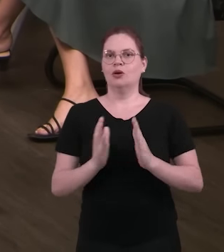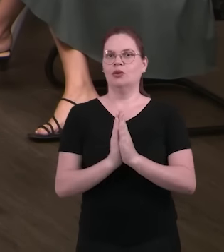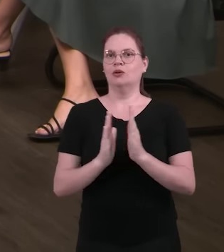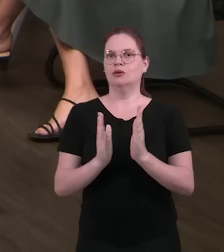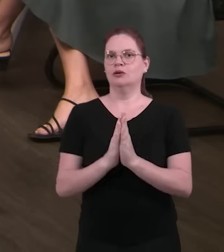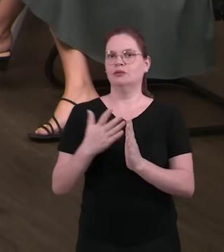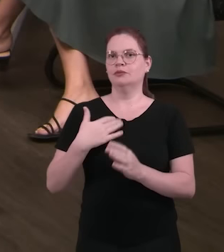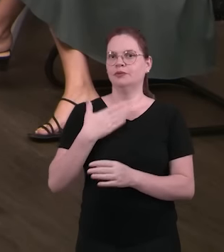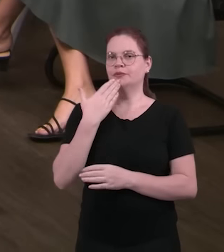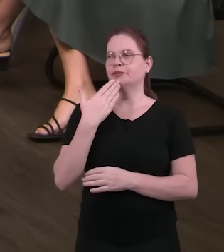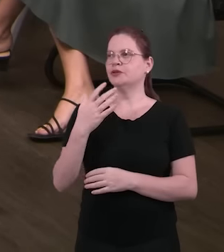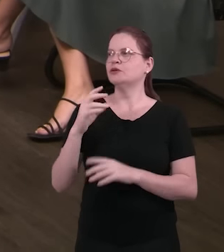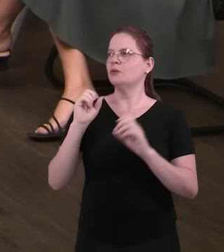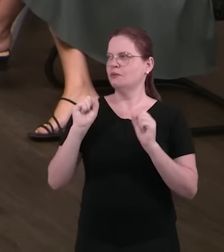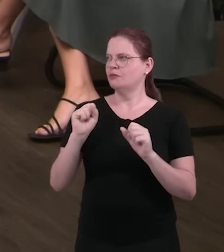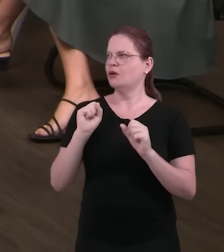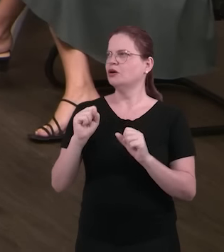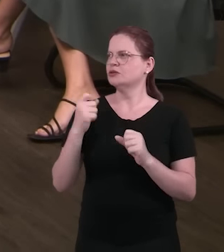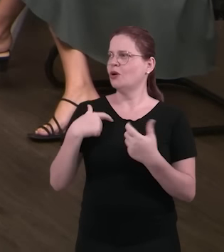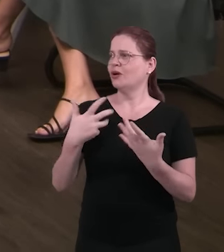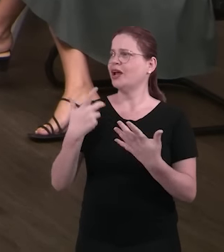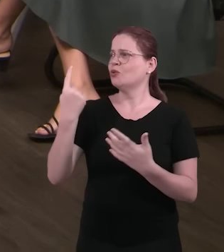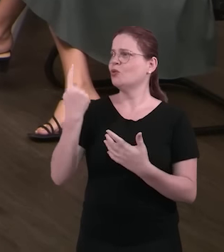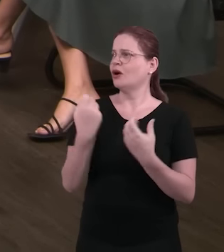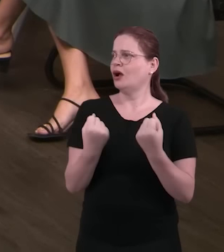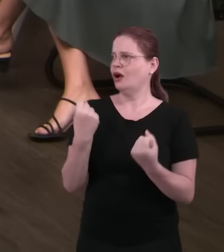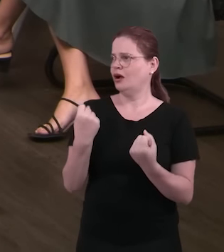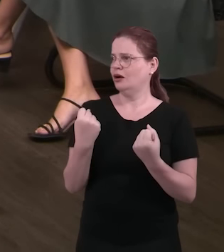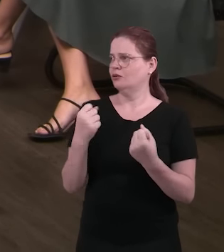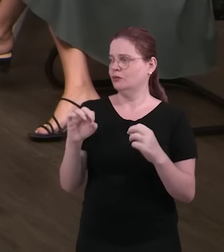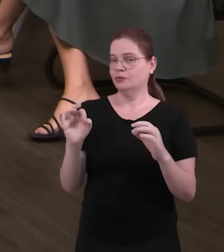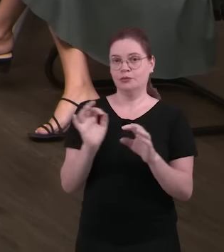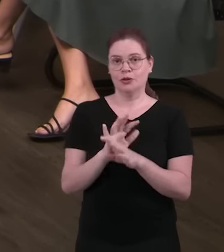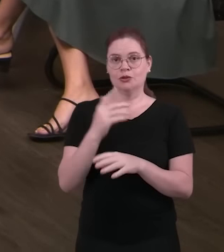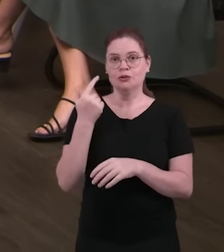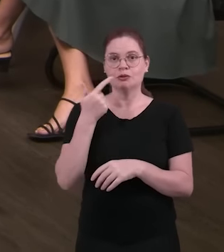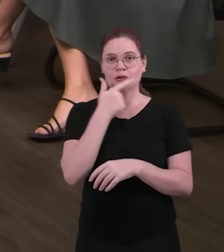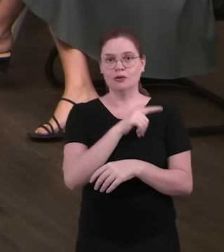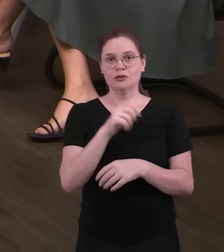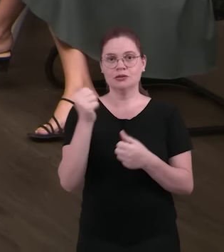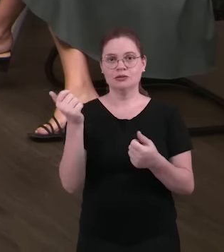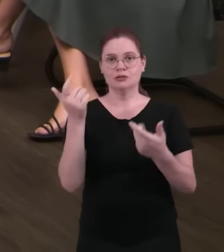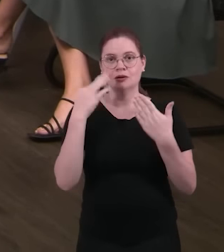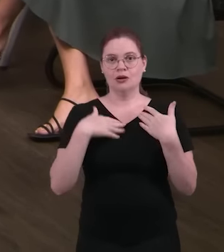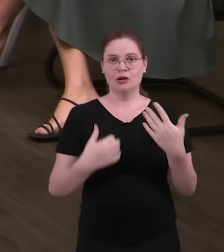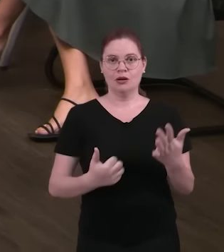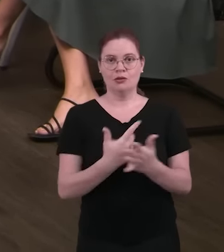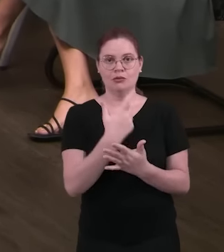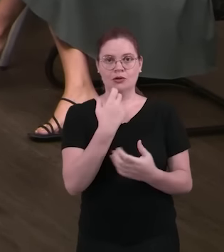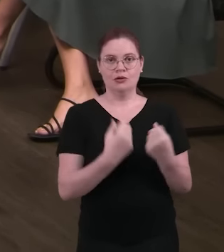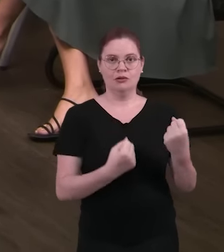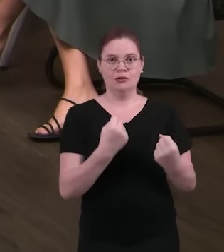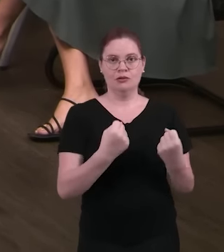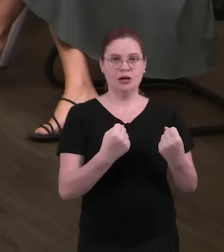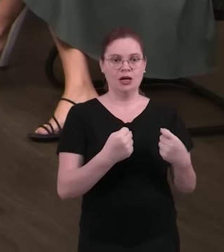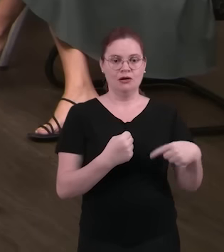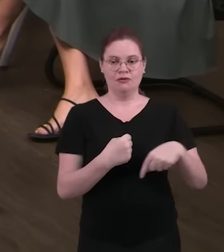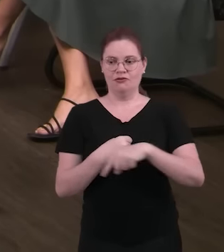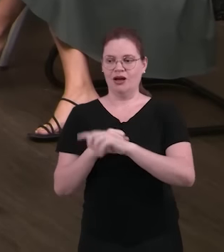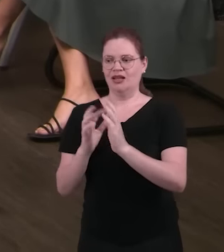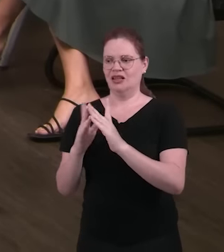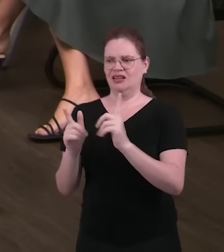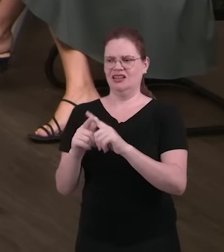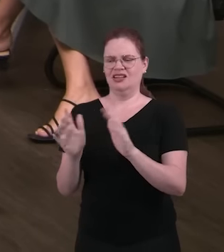carro, e depois que ela alcançou a bênção e conseguiu comprar o carro, não ia mais para a igreja para não sujar o